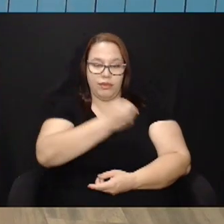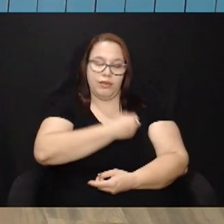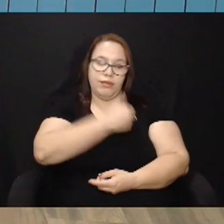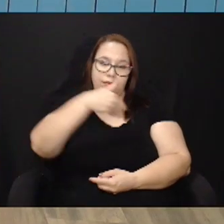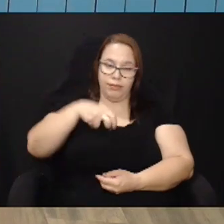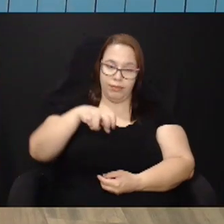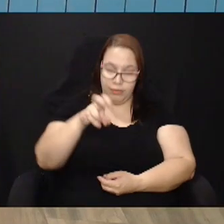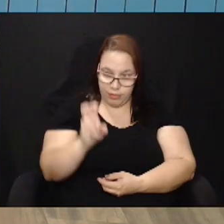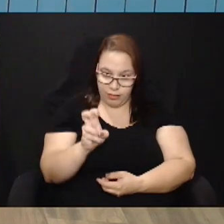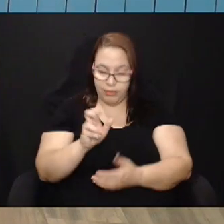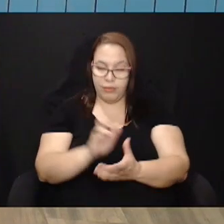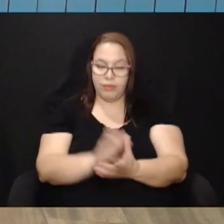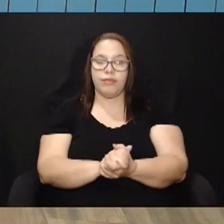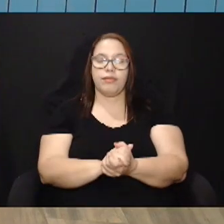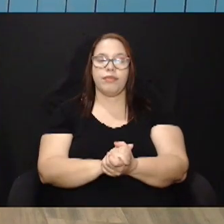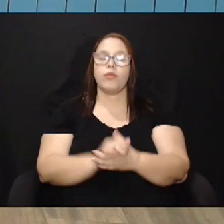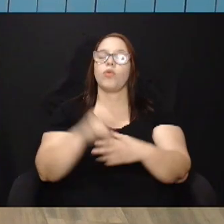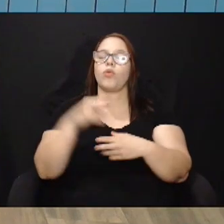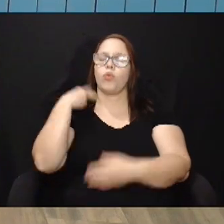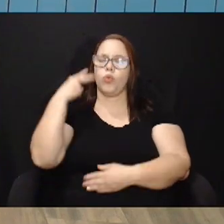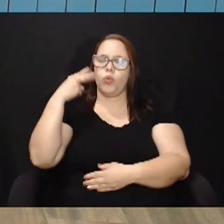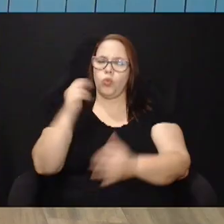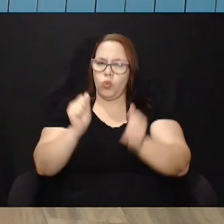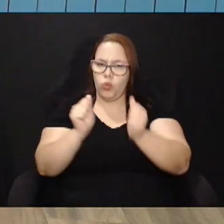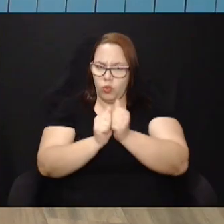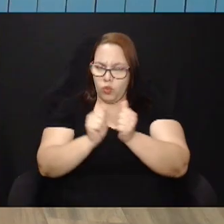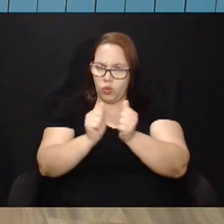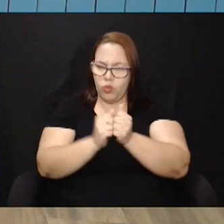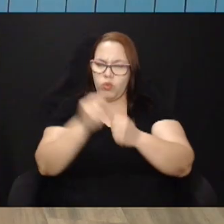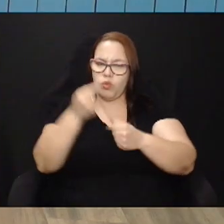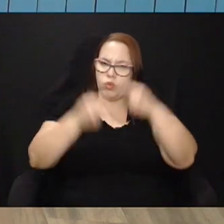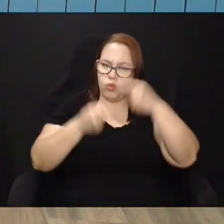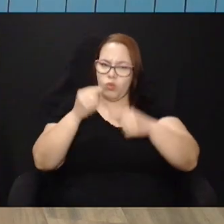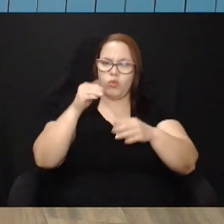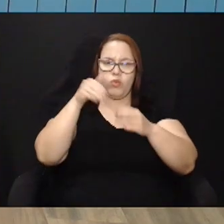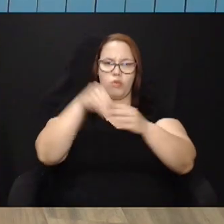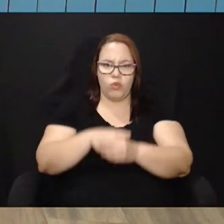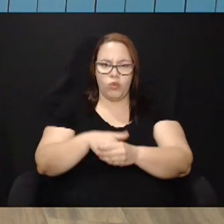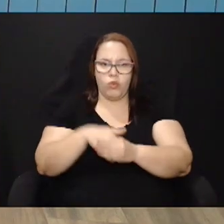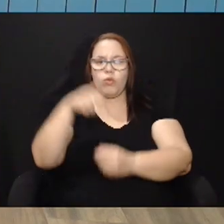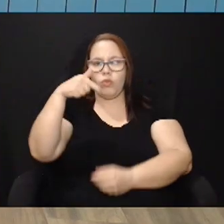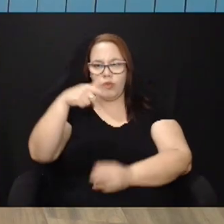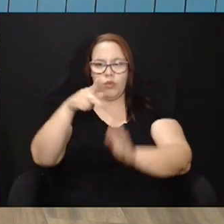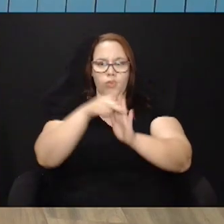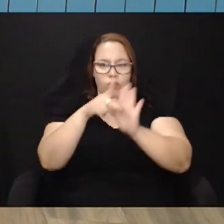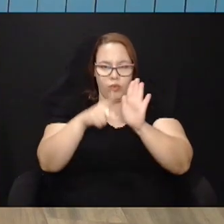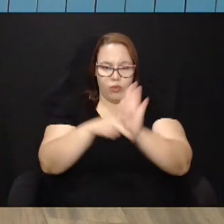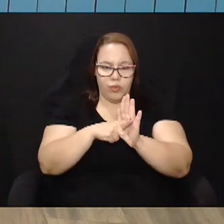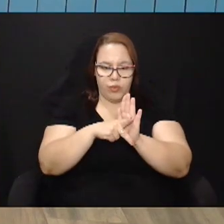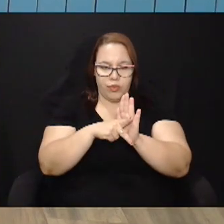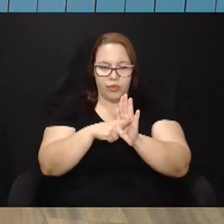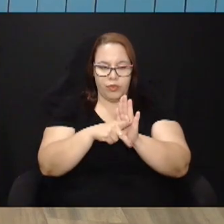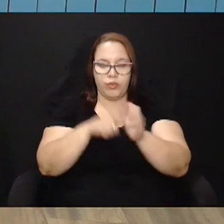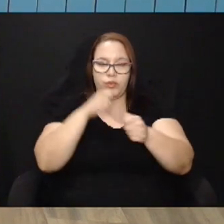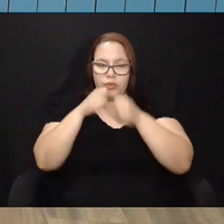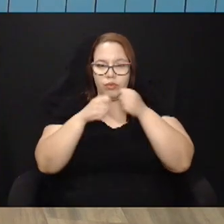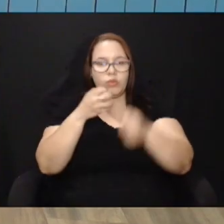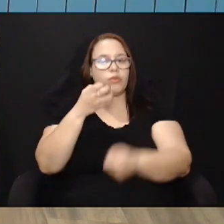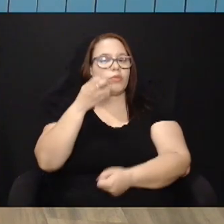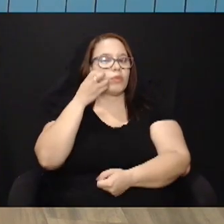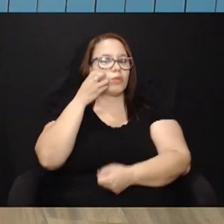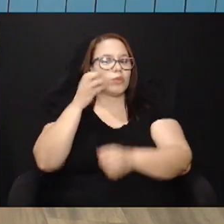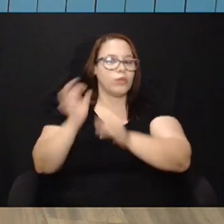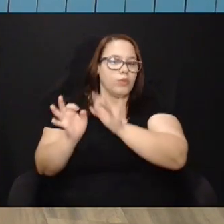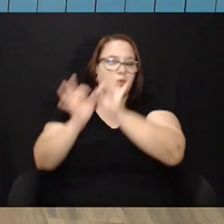75. Os vereadores se reuniram para discutir e votar 7 projetos. O repórter André Aranha acompanhou tudo